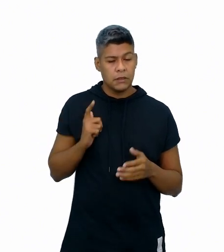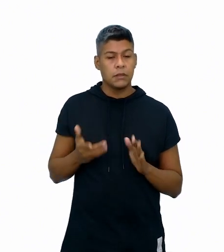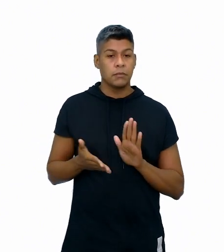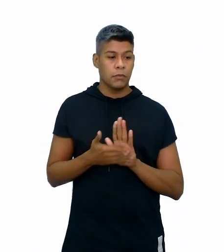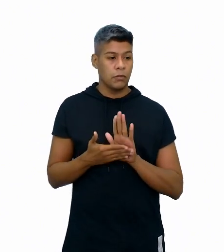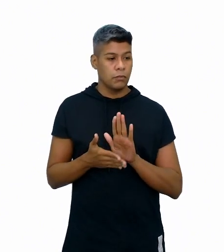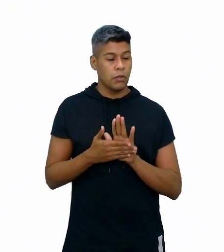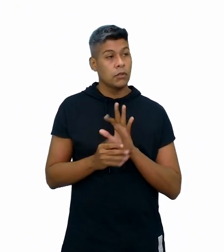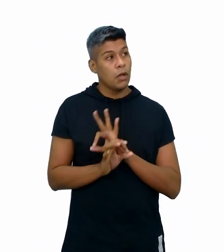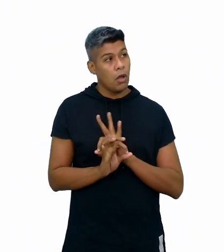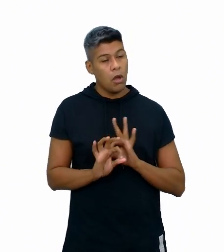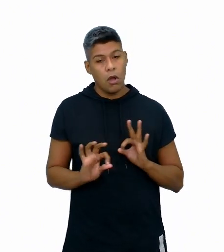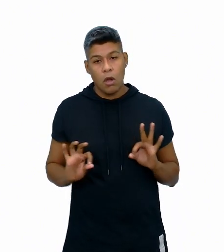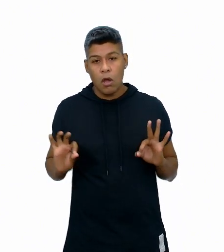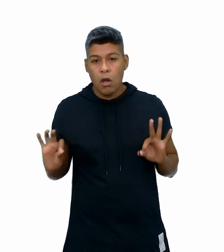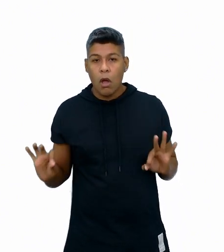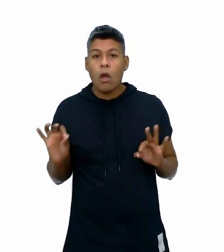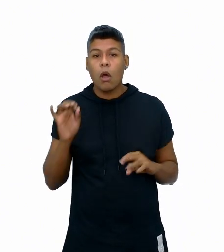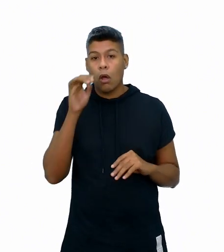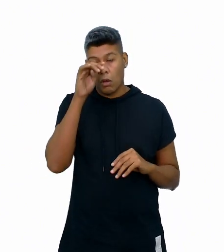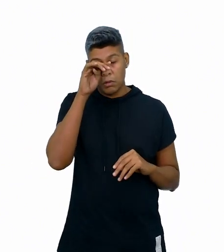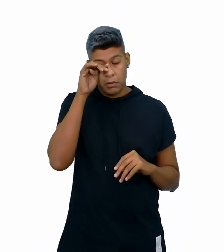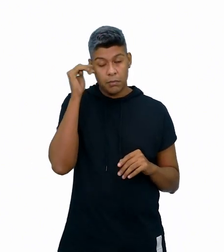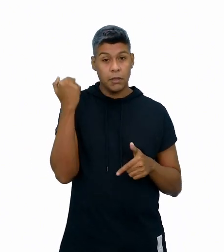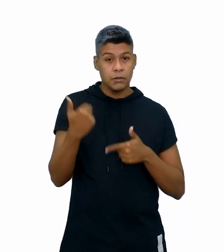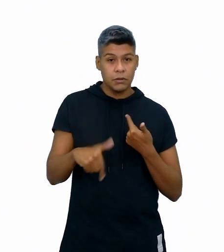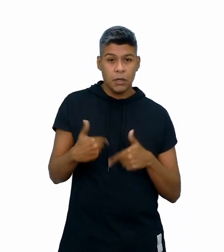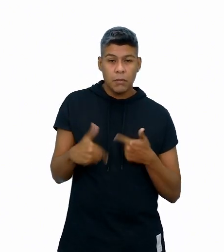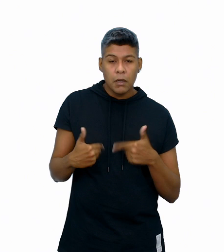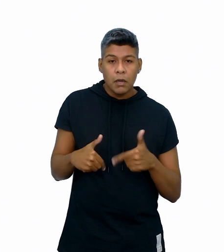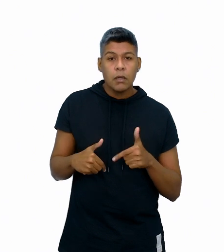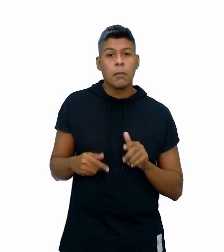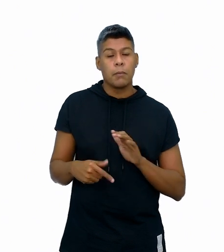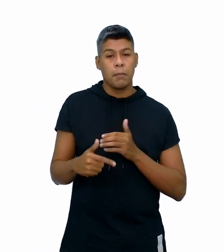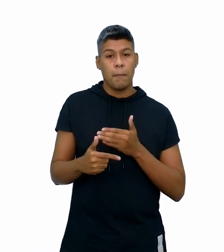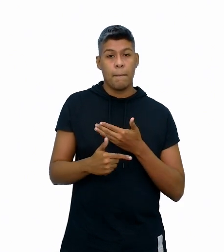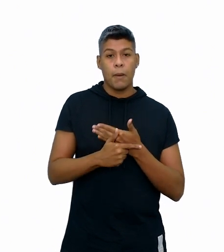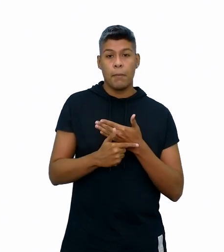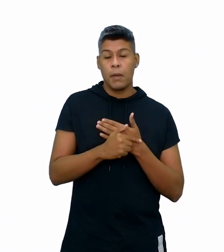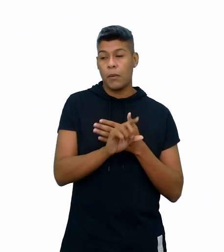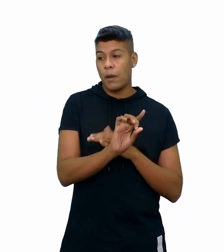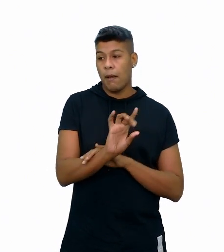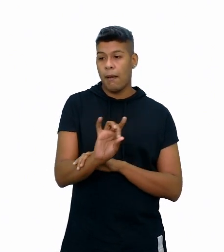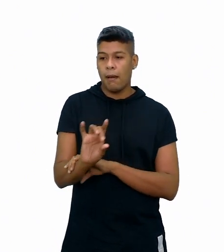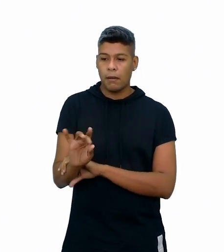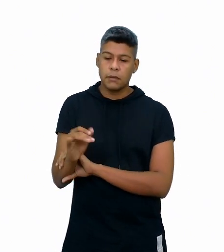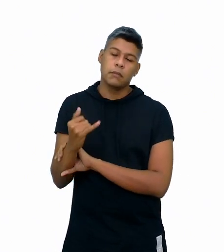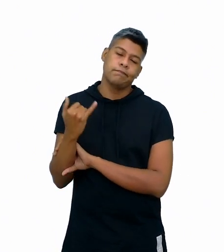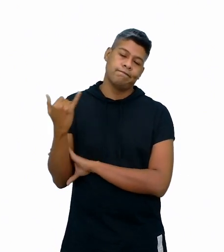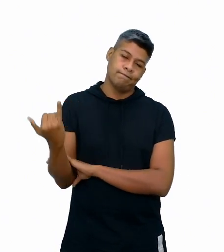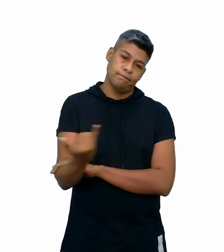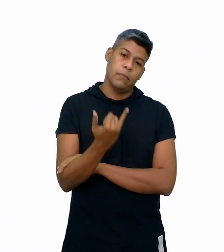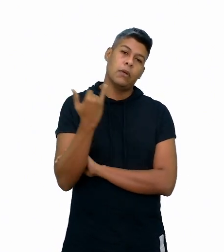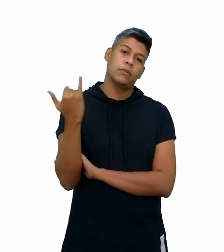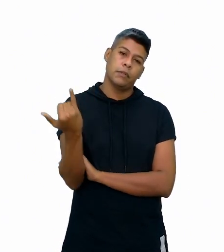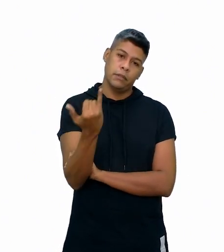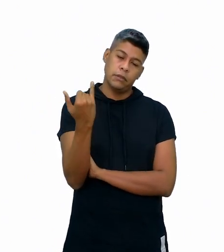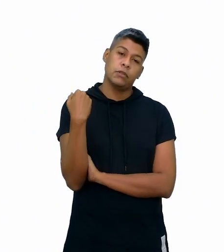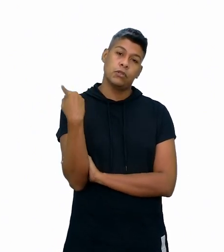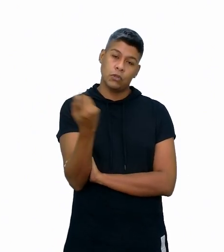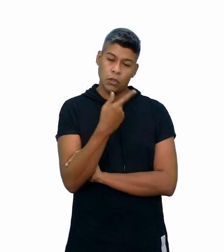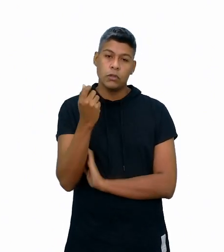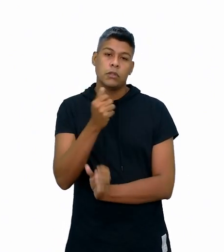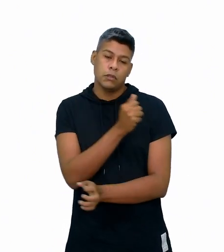propostas excelentes ao longo do trabalho, e o papel de cada um de vocês tem sido essencial para que os